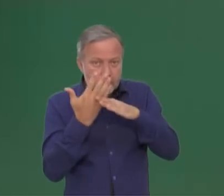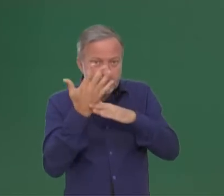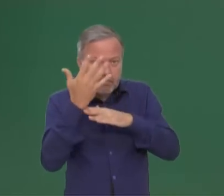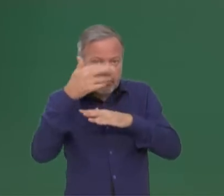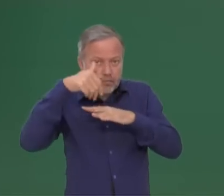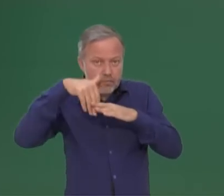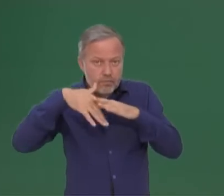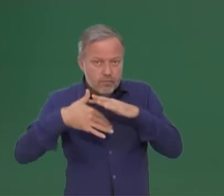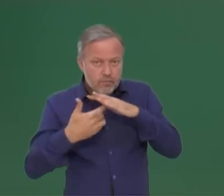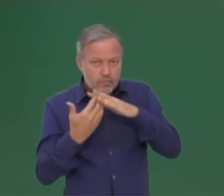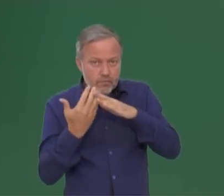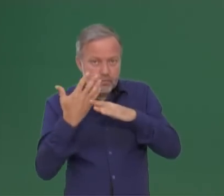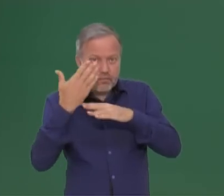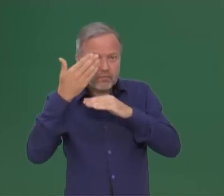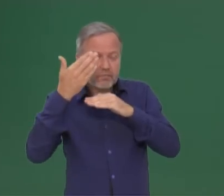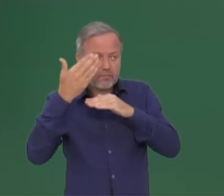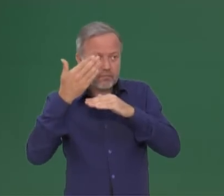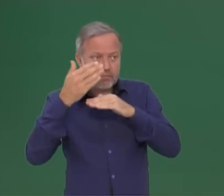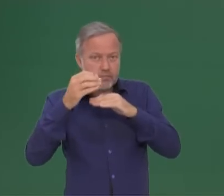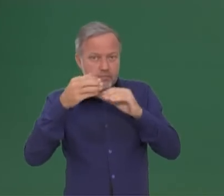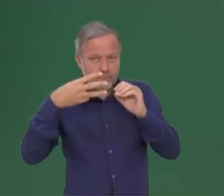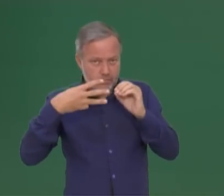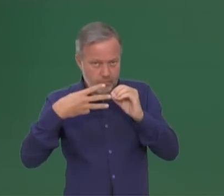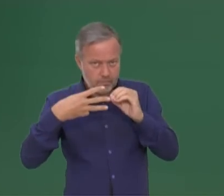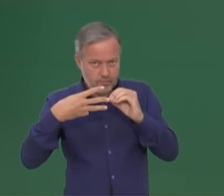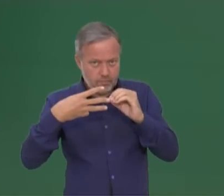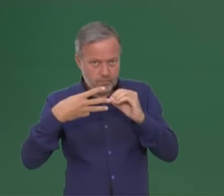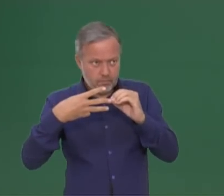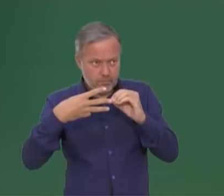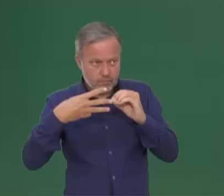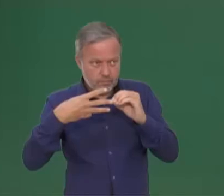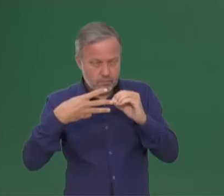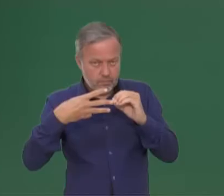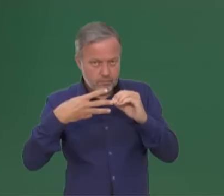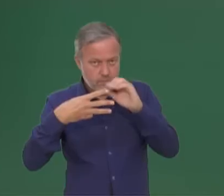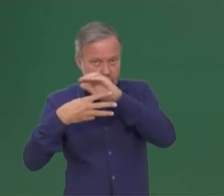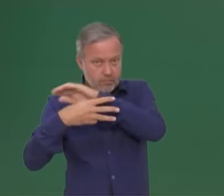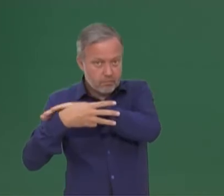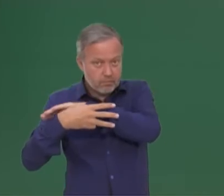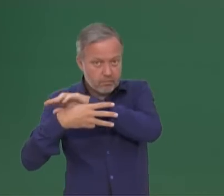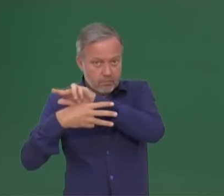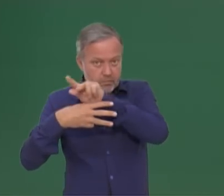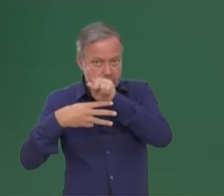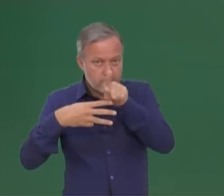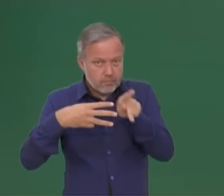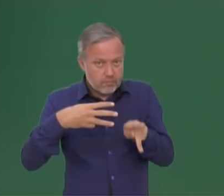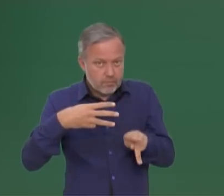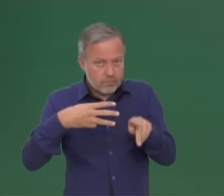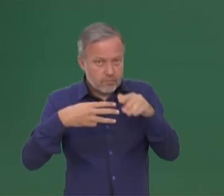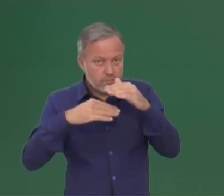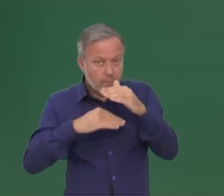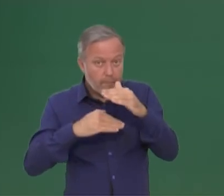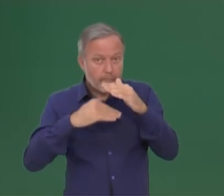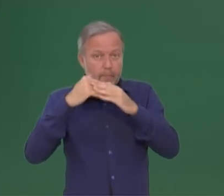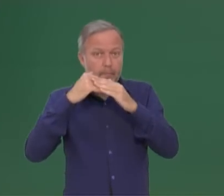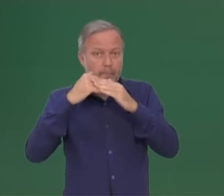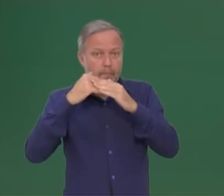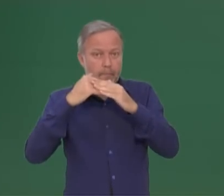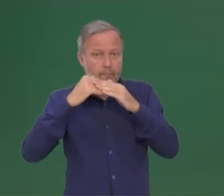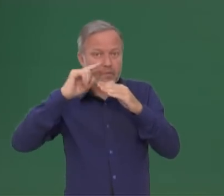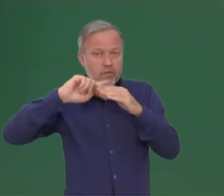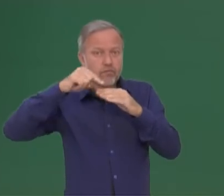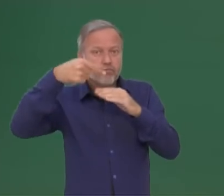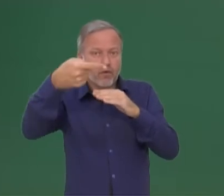de nutrientes. Então, a célula é uma estrutura e ela tem essa membrana que me delimita o que é fora